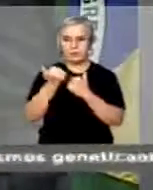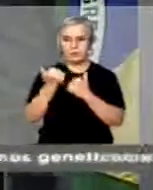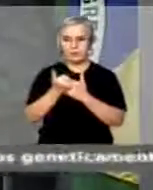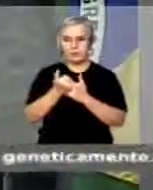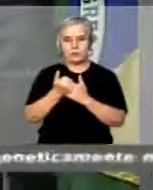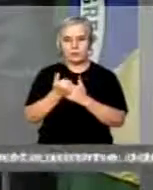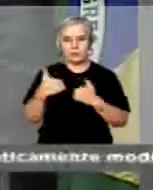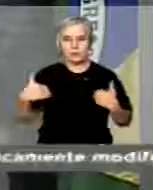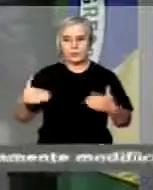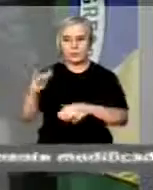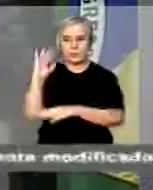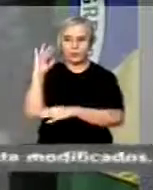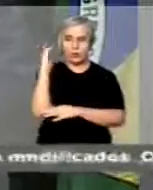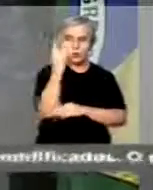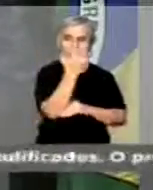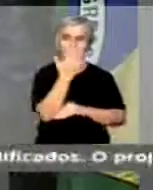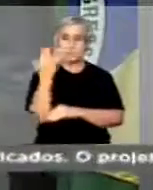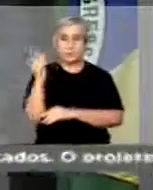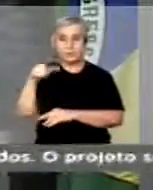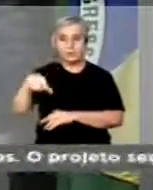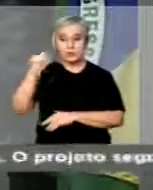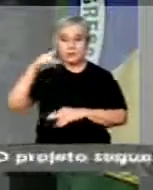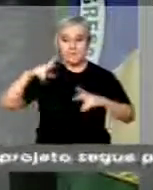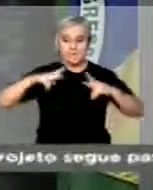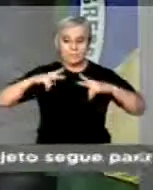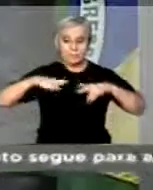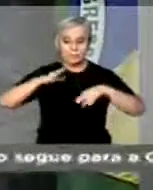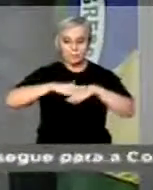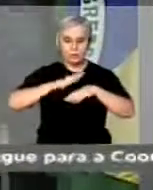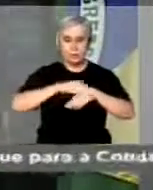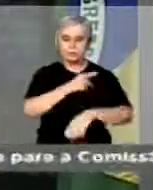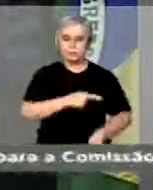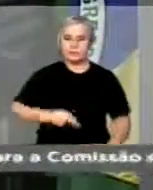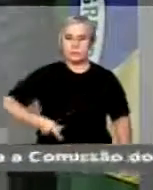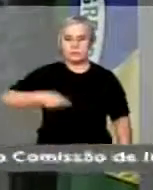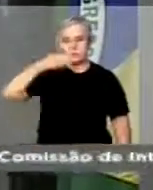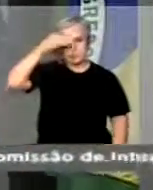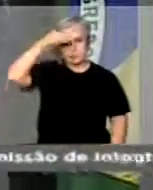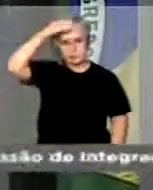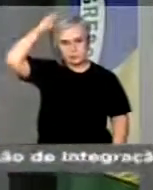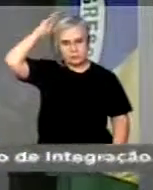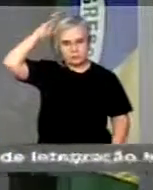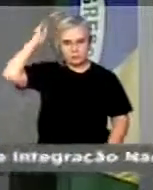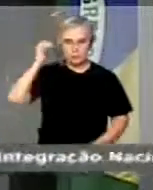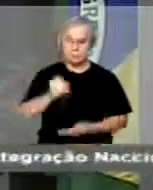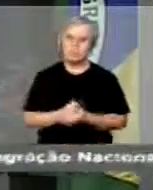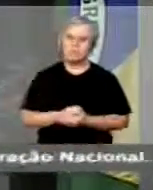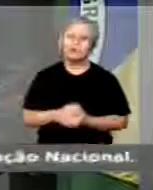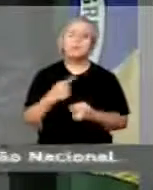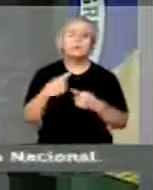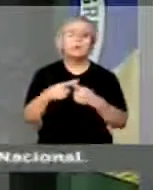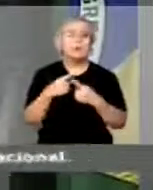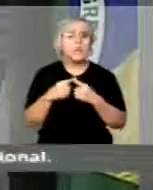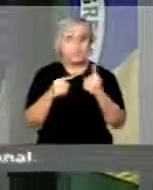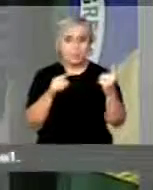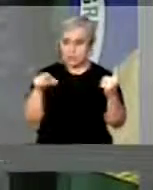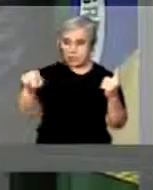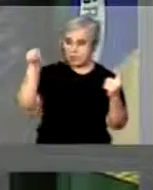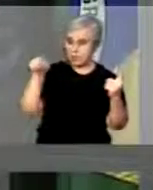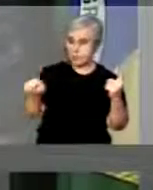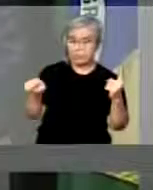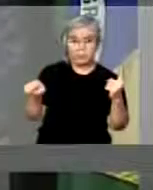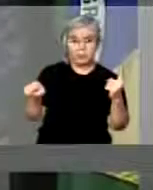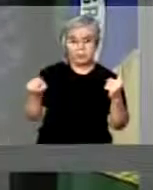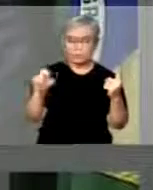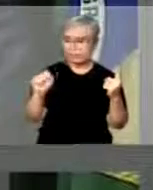Ambiente foi uma escolha pessoal do presidente Temer. E por que ele foi escolhido? Pelos